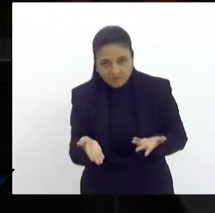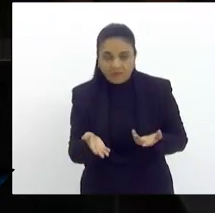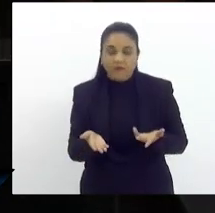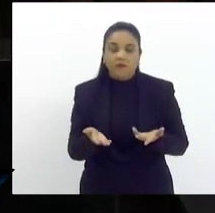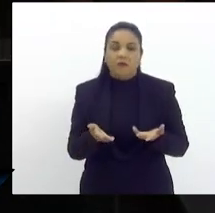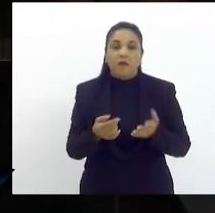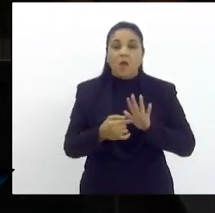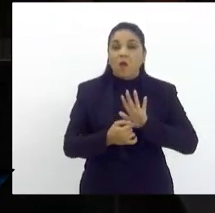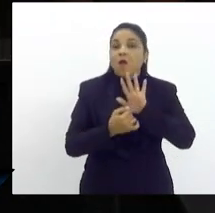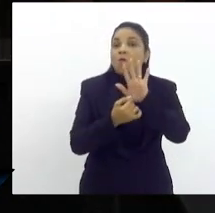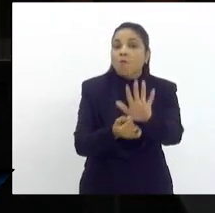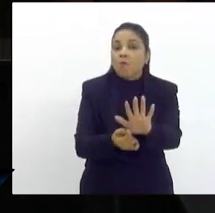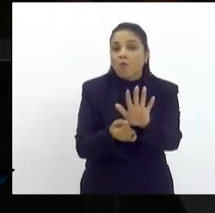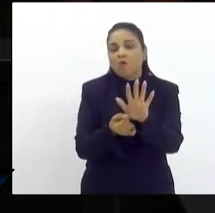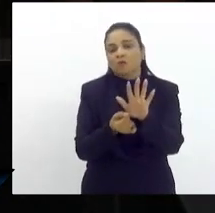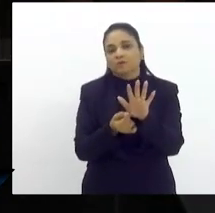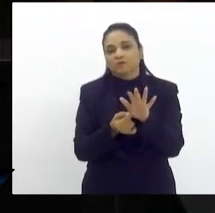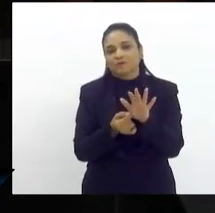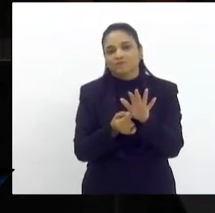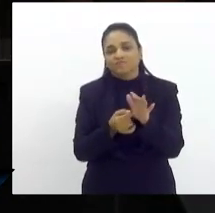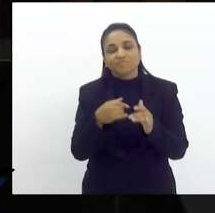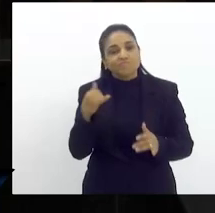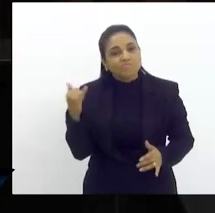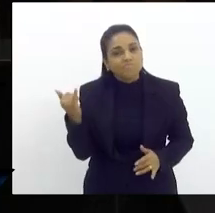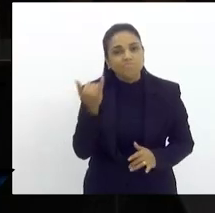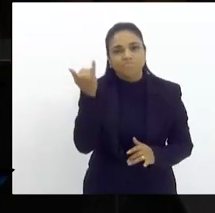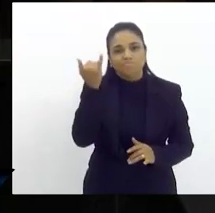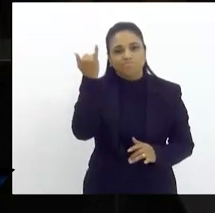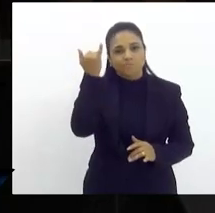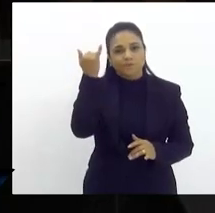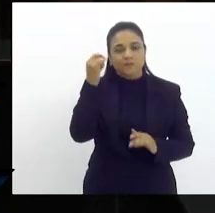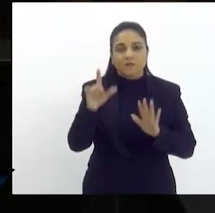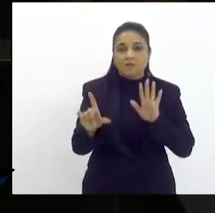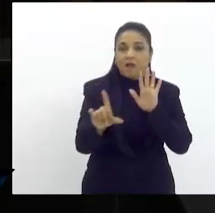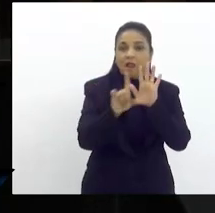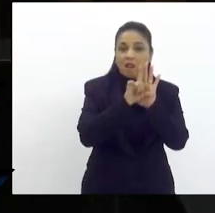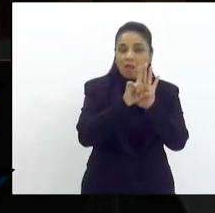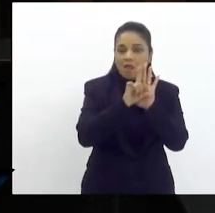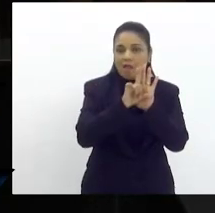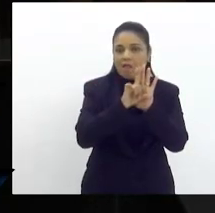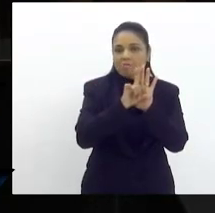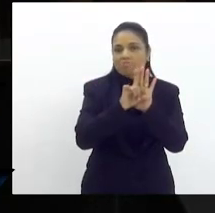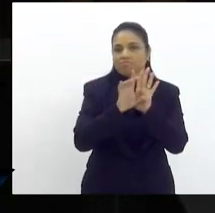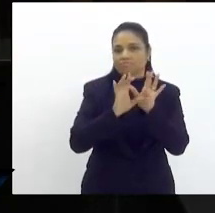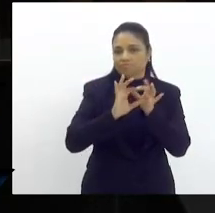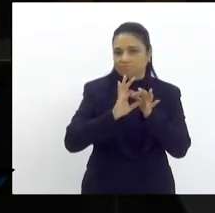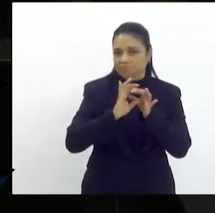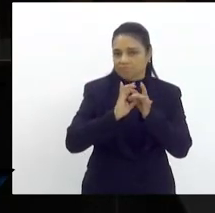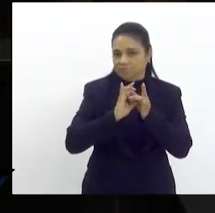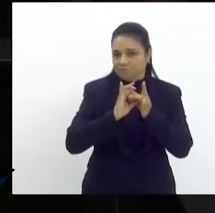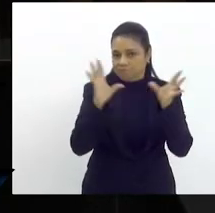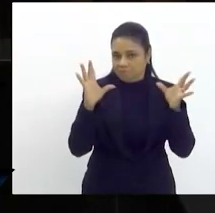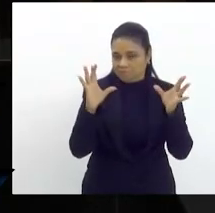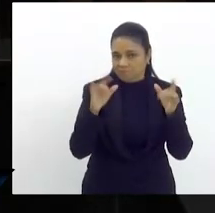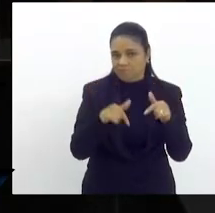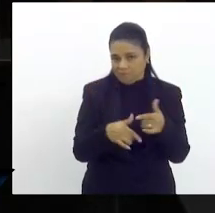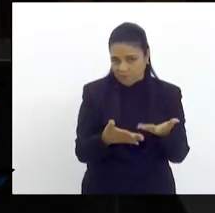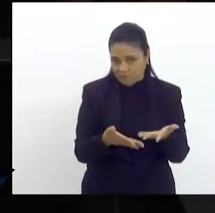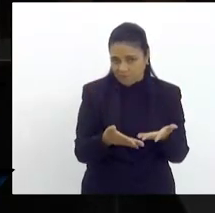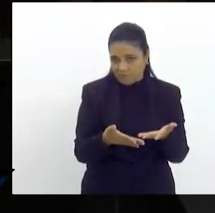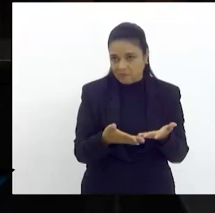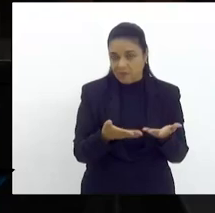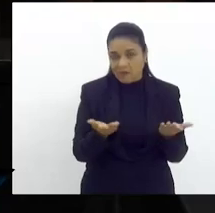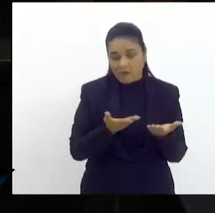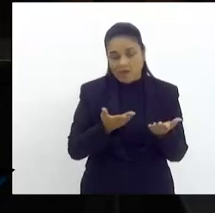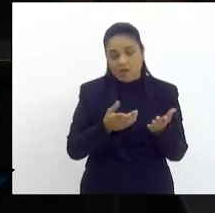mostrar a importância dessa lei autorizativa que nós acabamos de